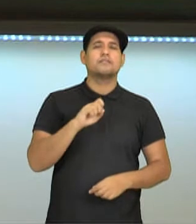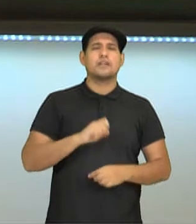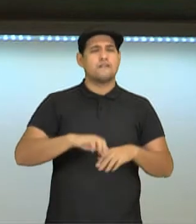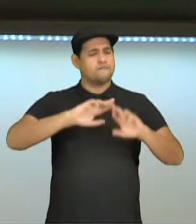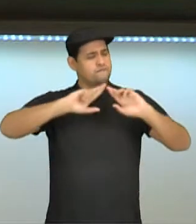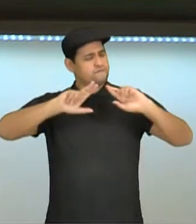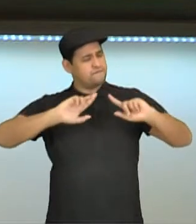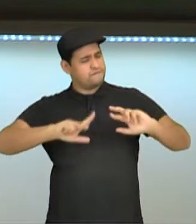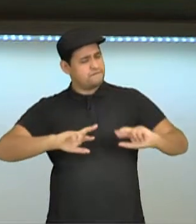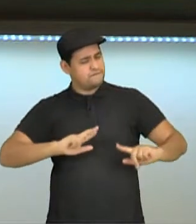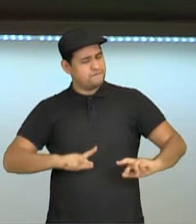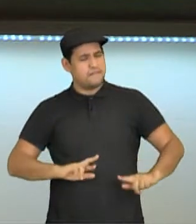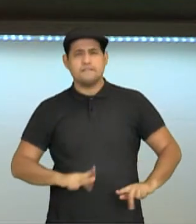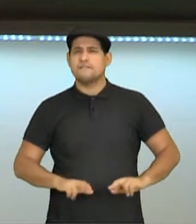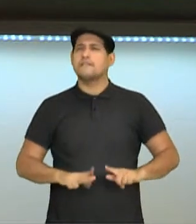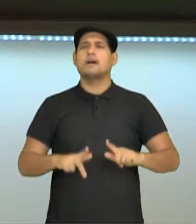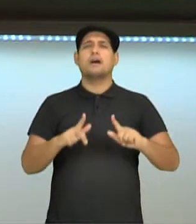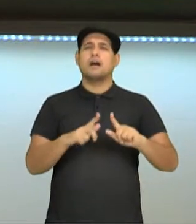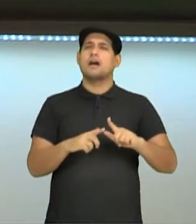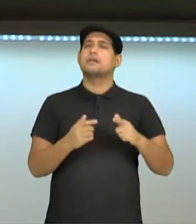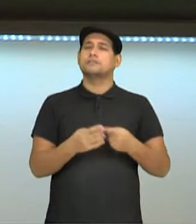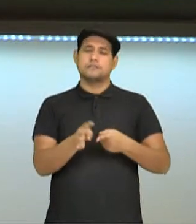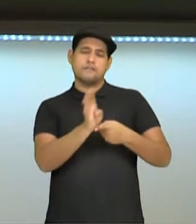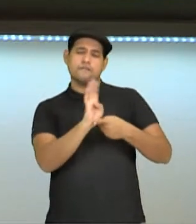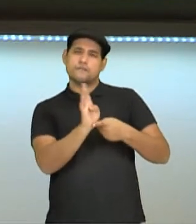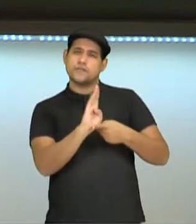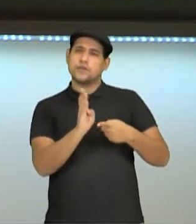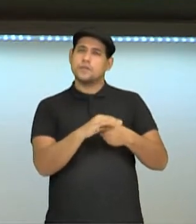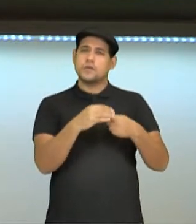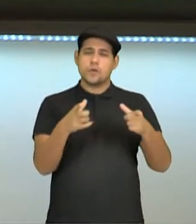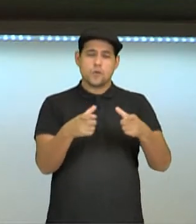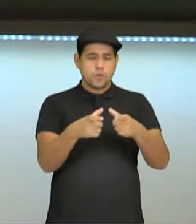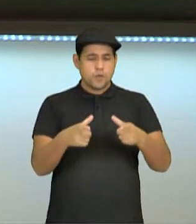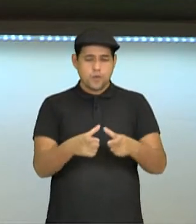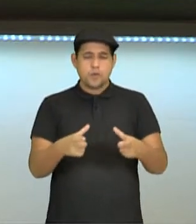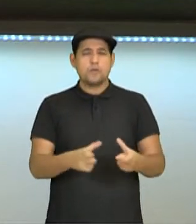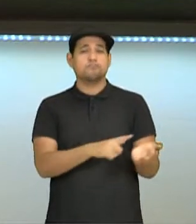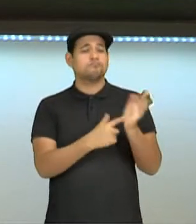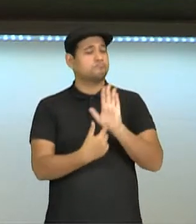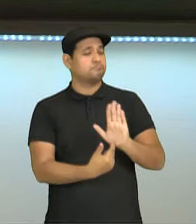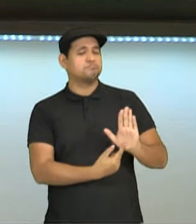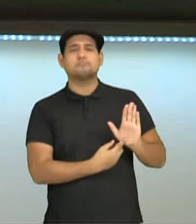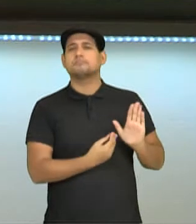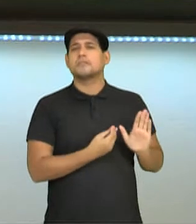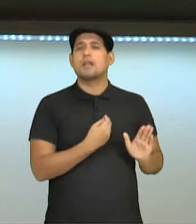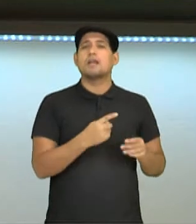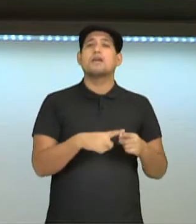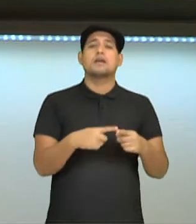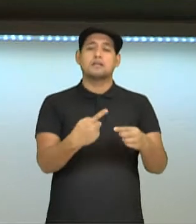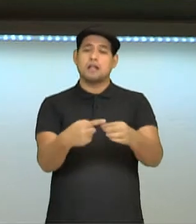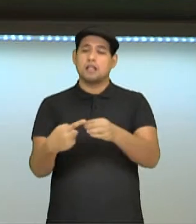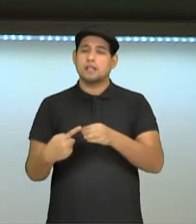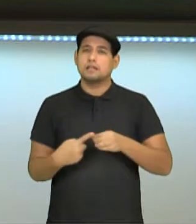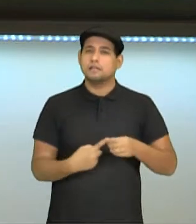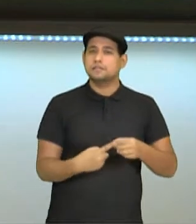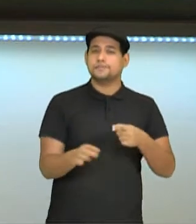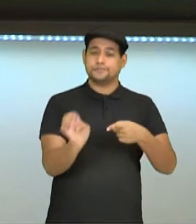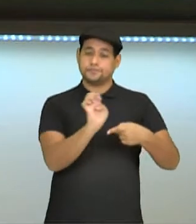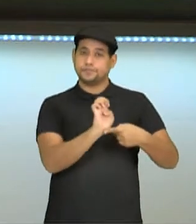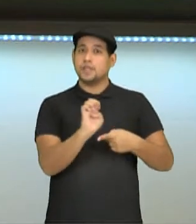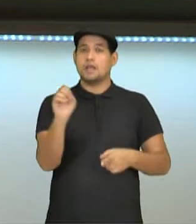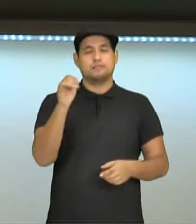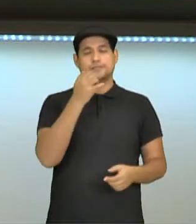de filmes curtos, retratando o cotidiano das cidades europeias. Depois